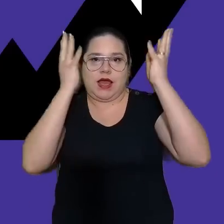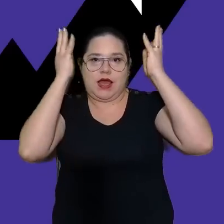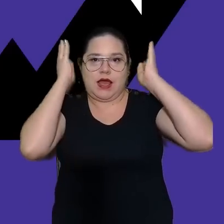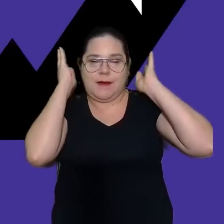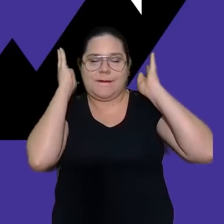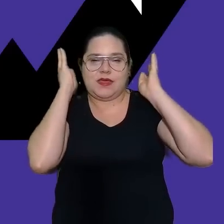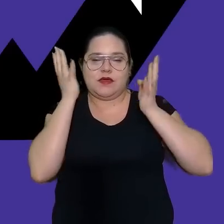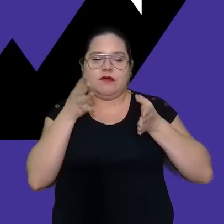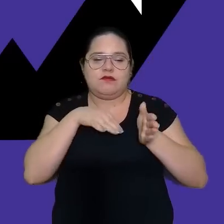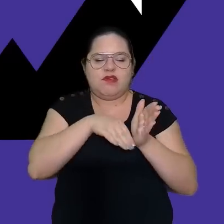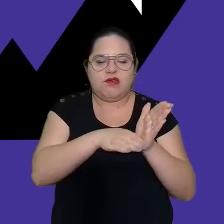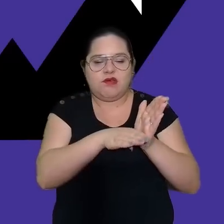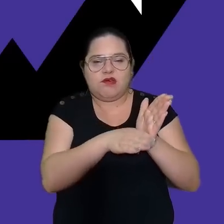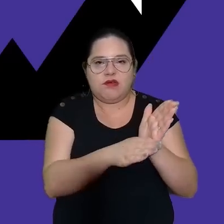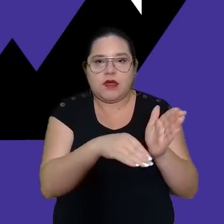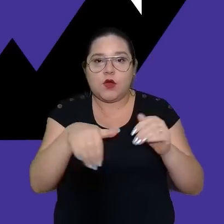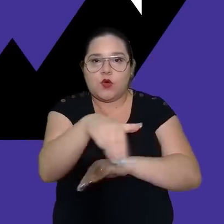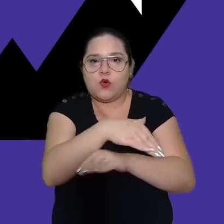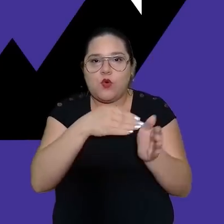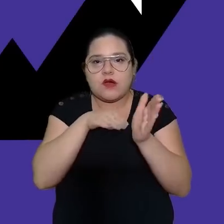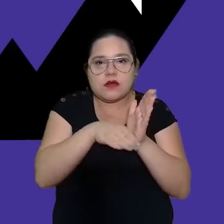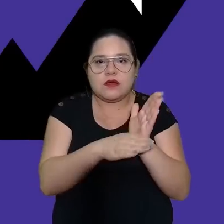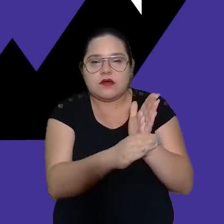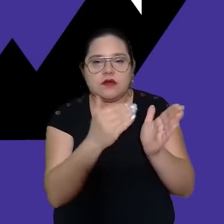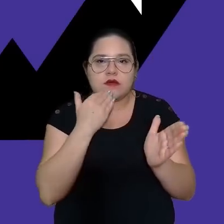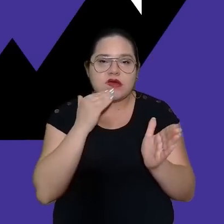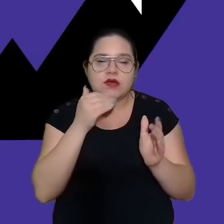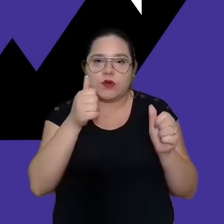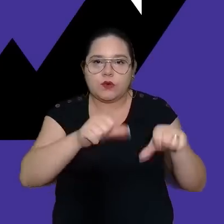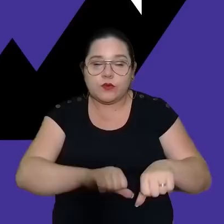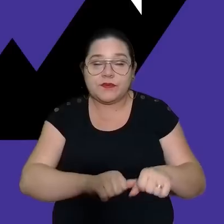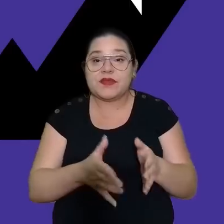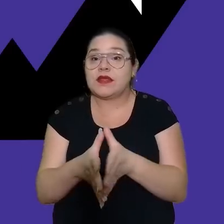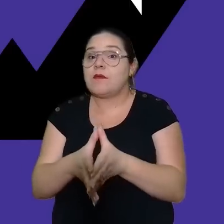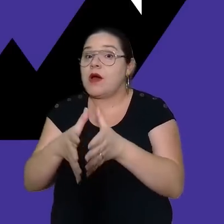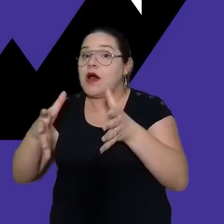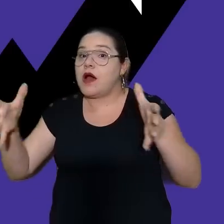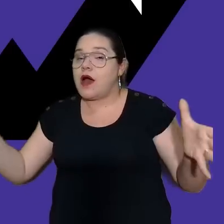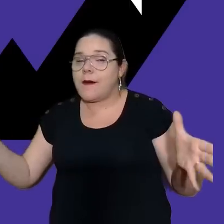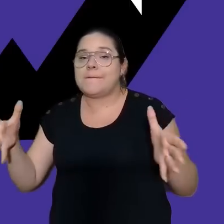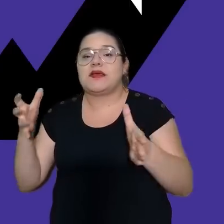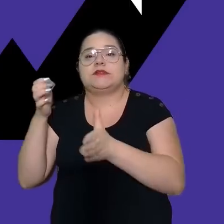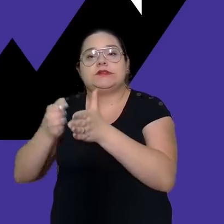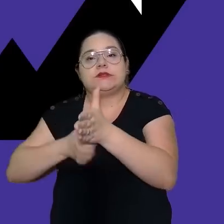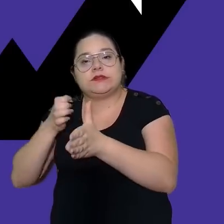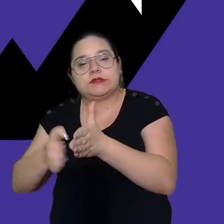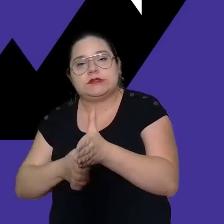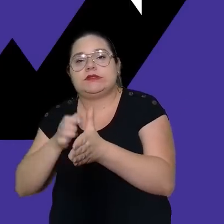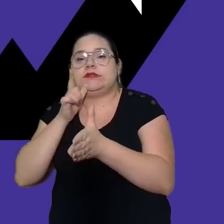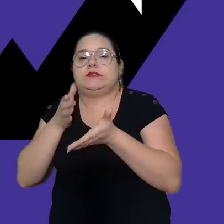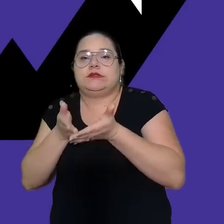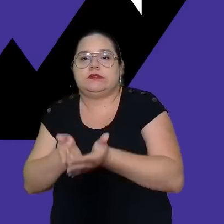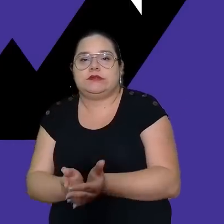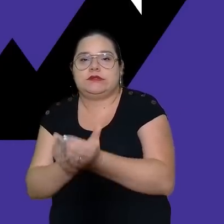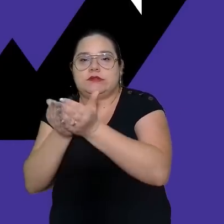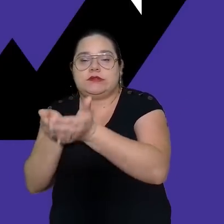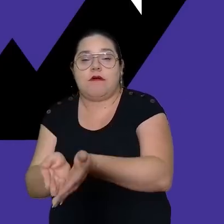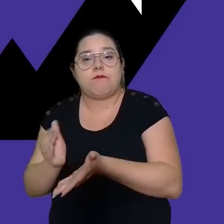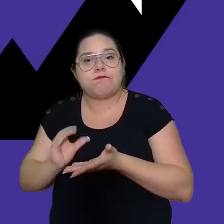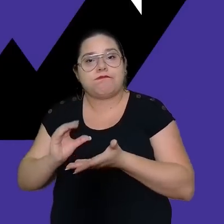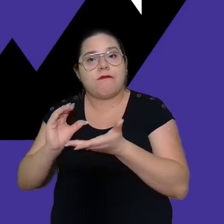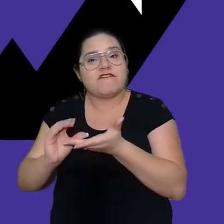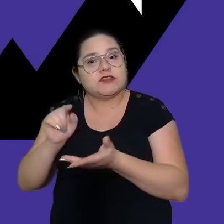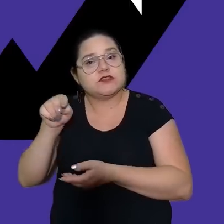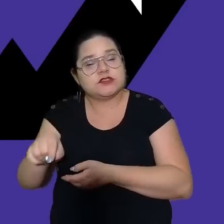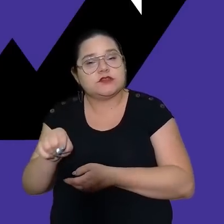ruins, estamos ampliando o volume lá de ferrovias, de hidrovias, estamos investindo em portos. Então, é isso que foi dito pelo Ayrton. A